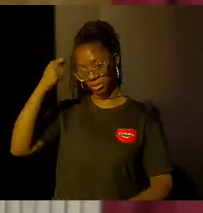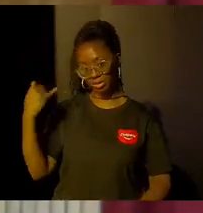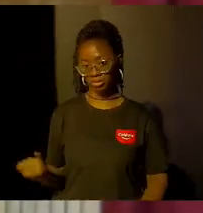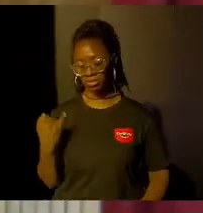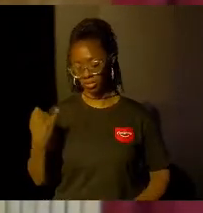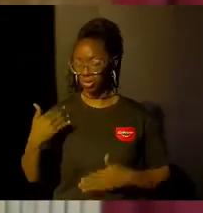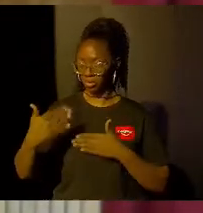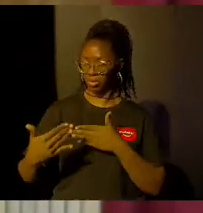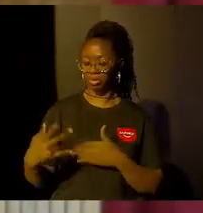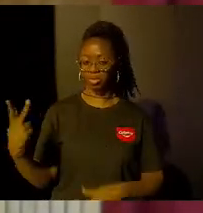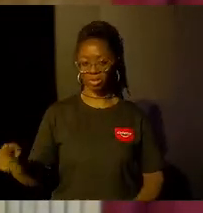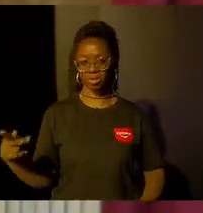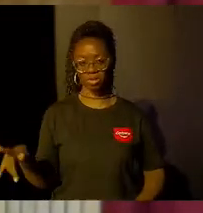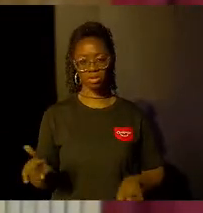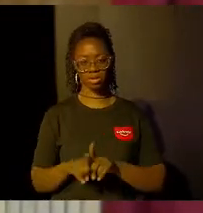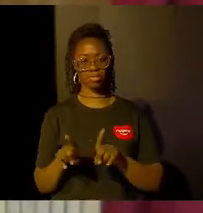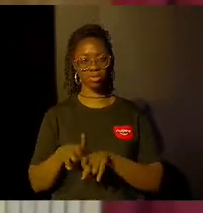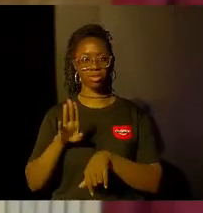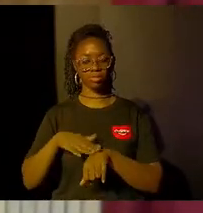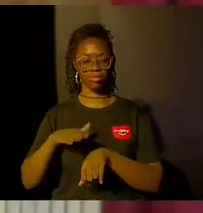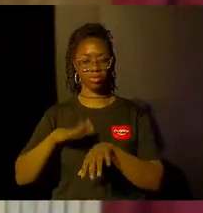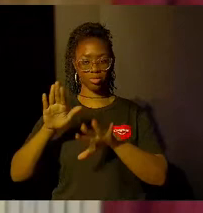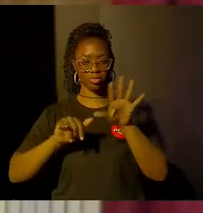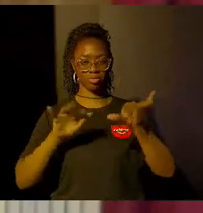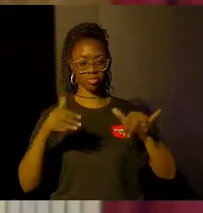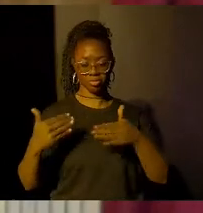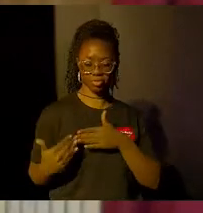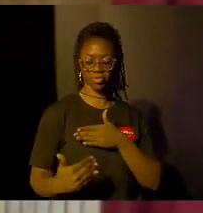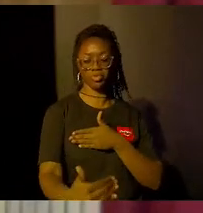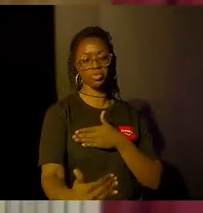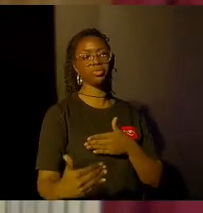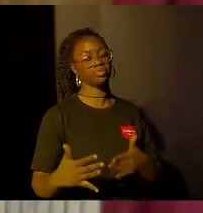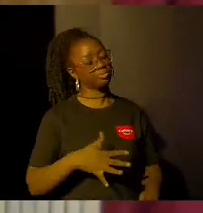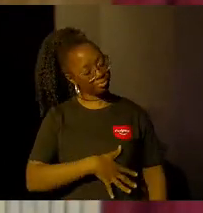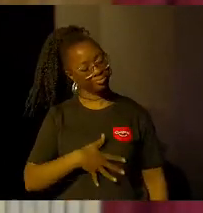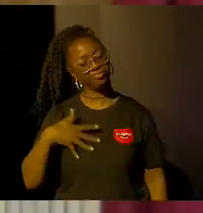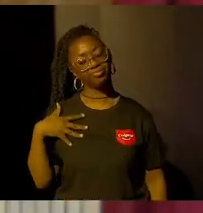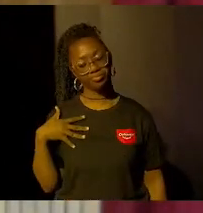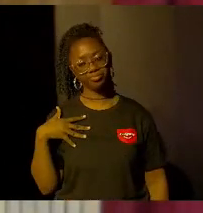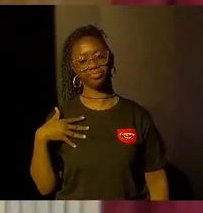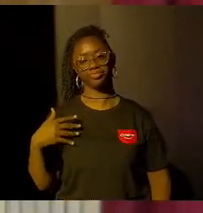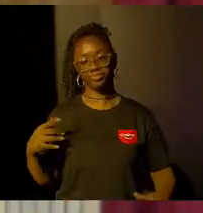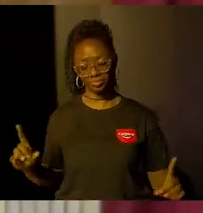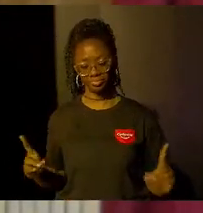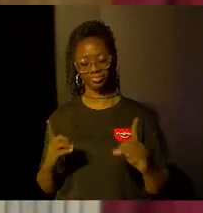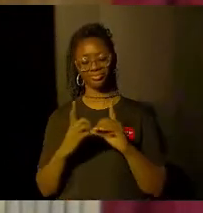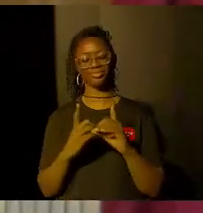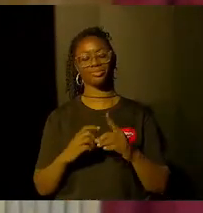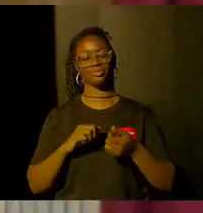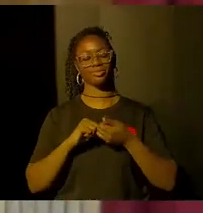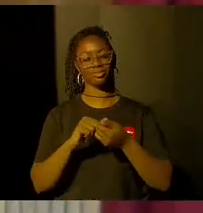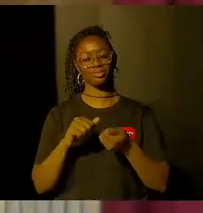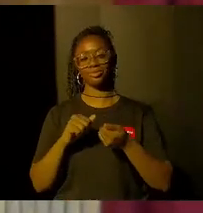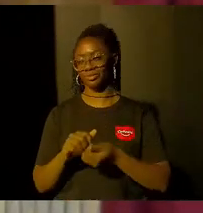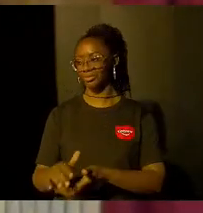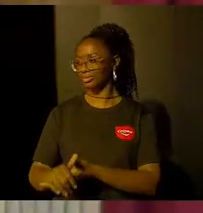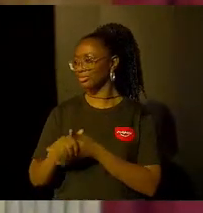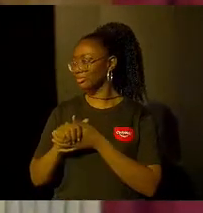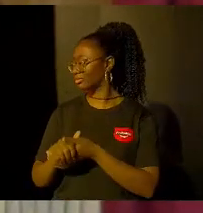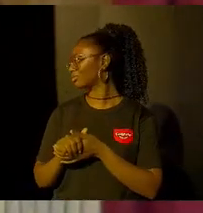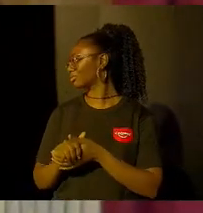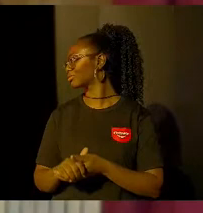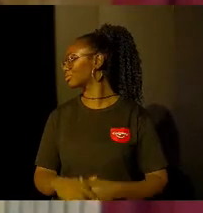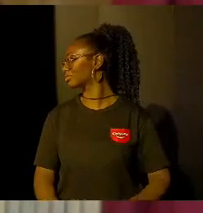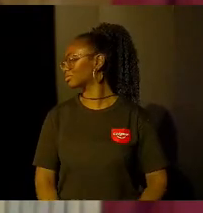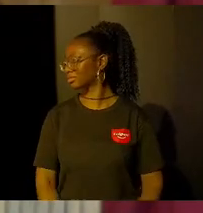né das próprias buscas então é uma honra enorme estarmos hoje presencialmente Stephanie de